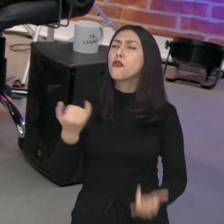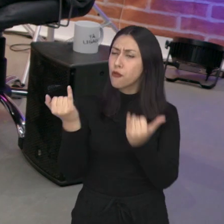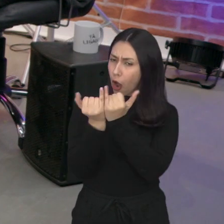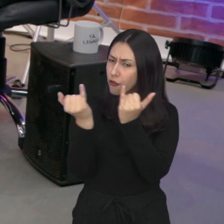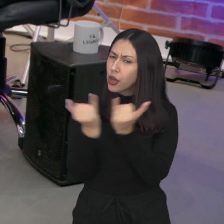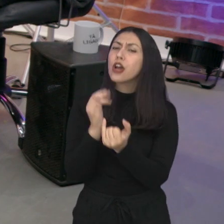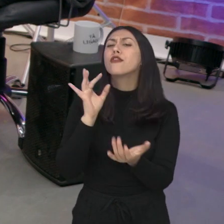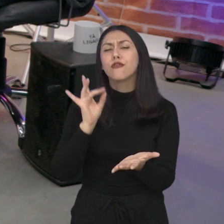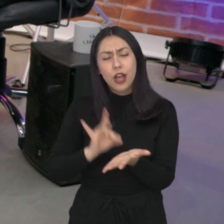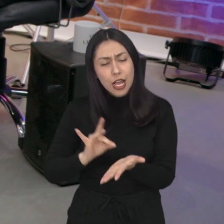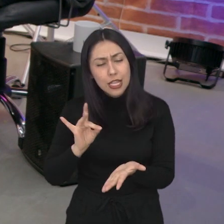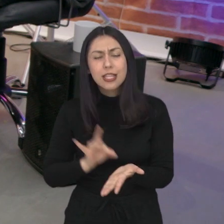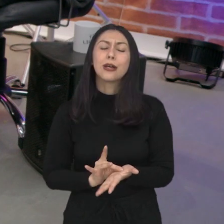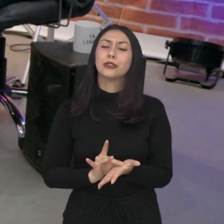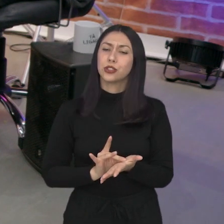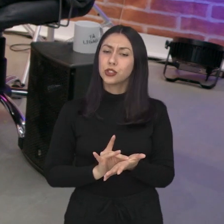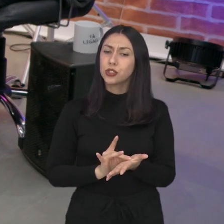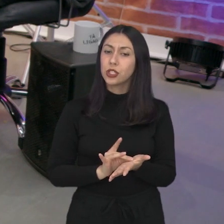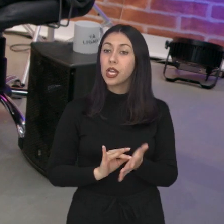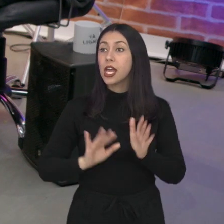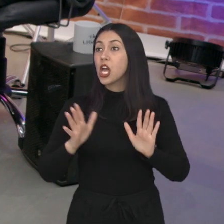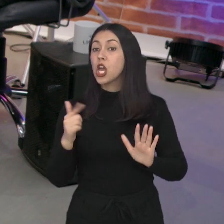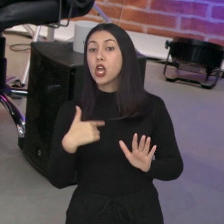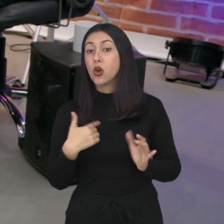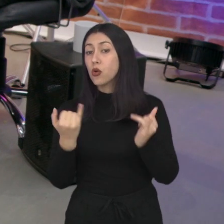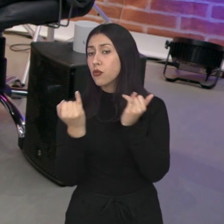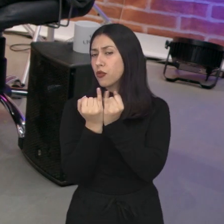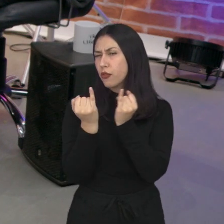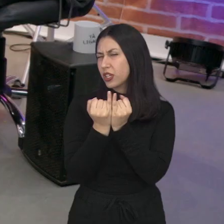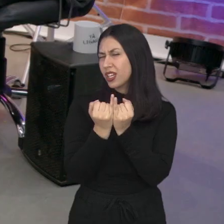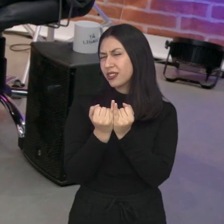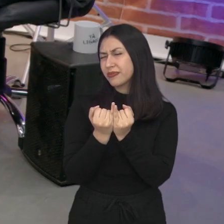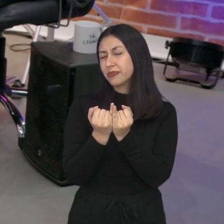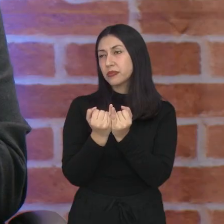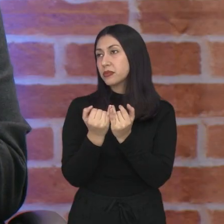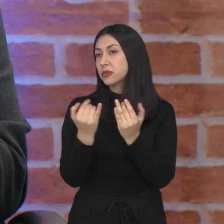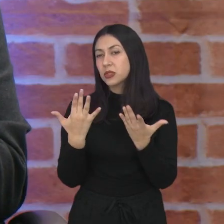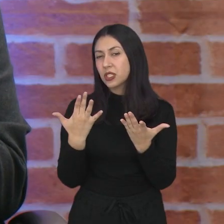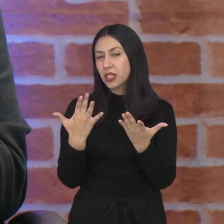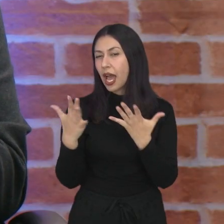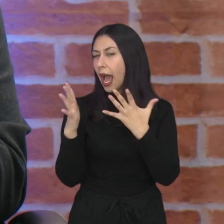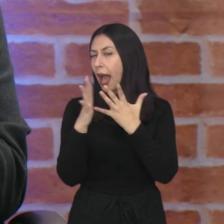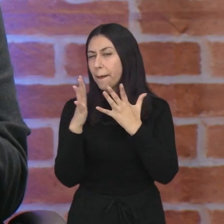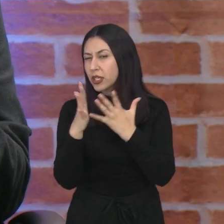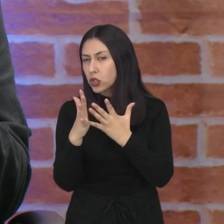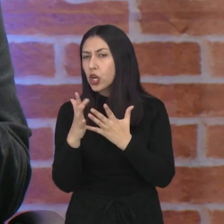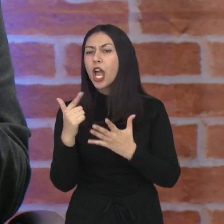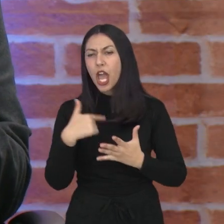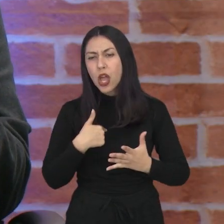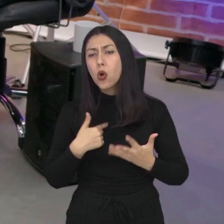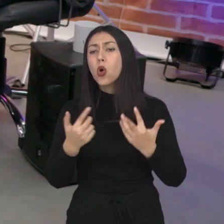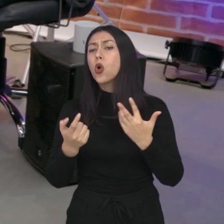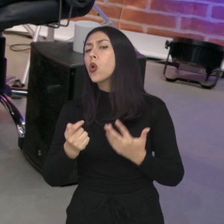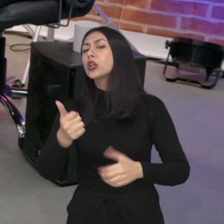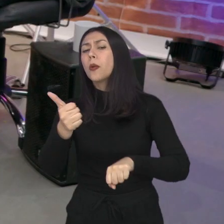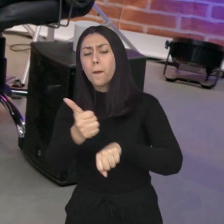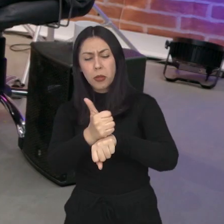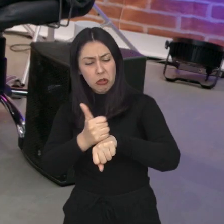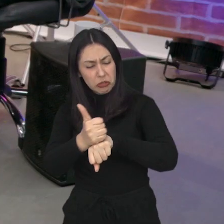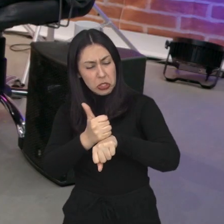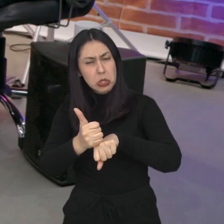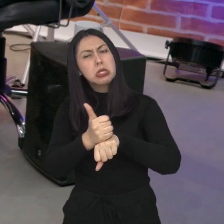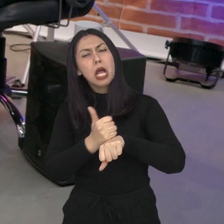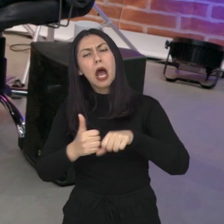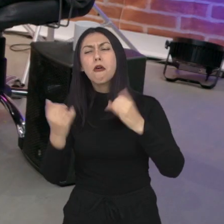Sou muito fofoqueiro. Eu não sou fofoqueiro, porque o fofoqueiro é o amador, eu sou fofoquista. Eu sou um